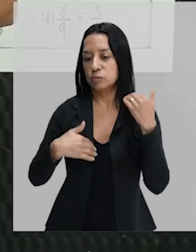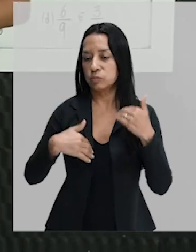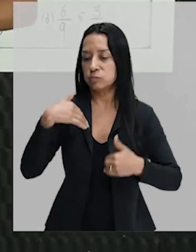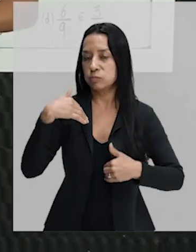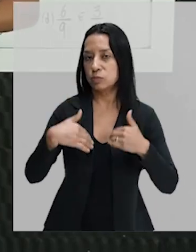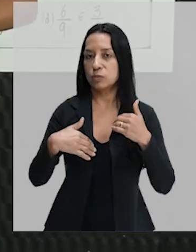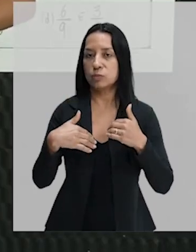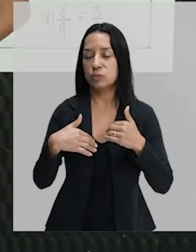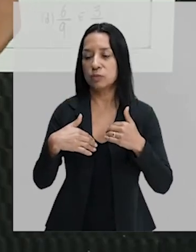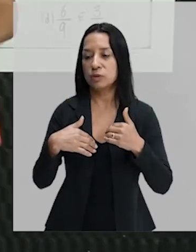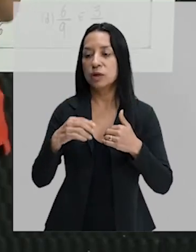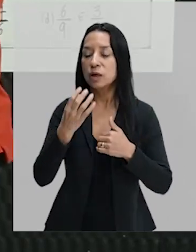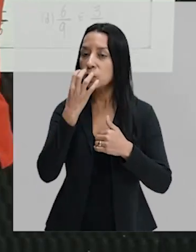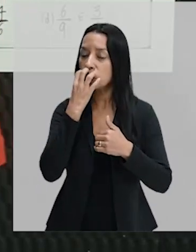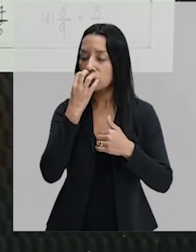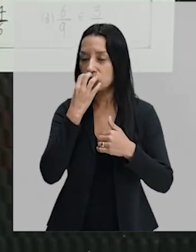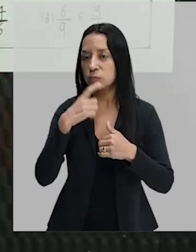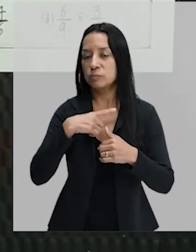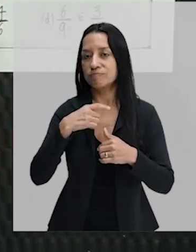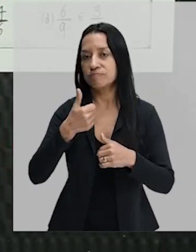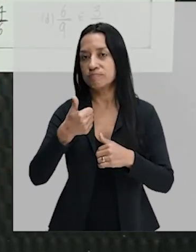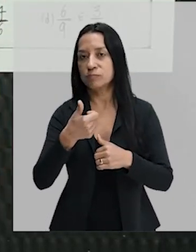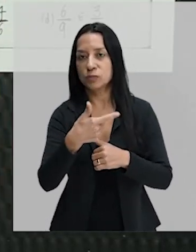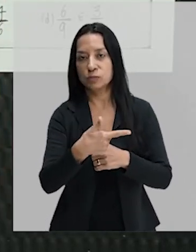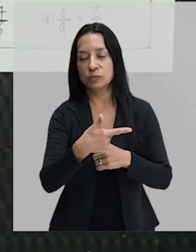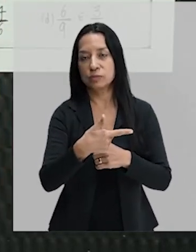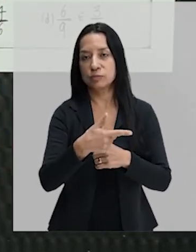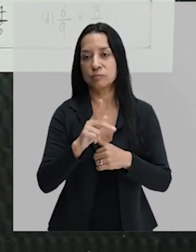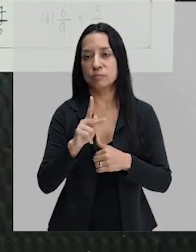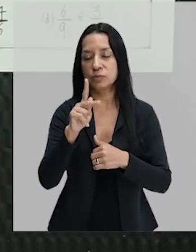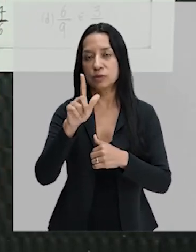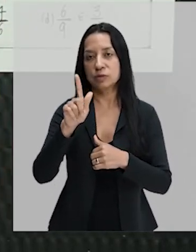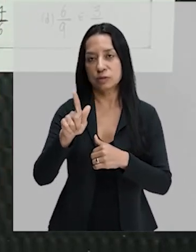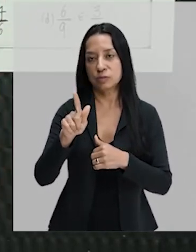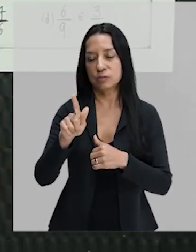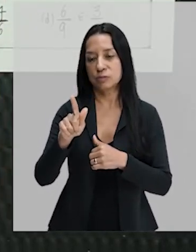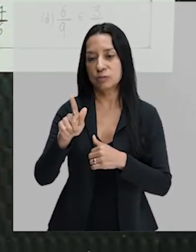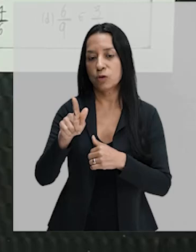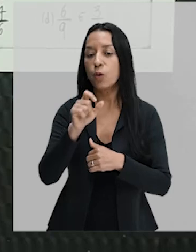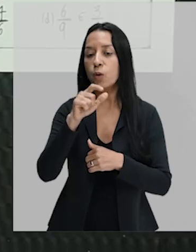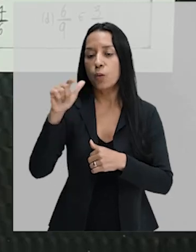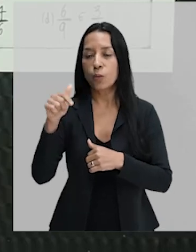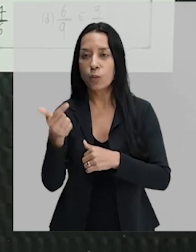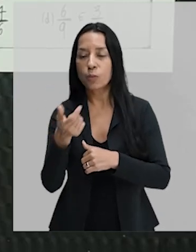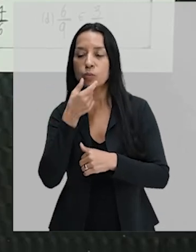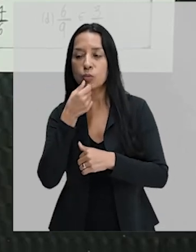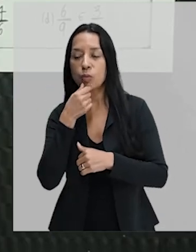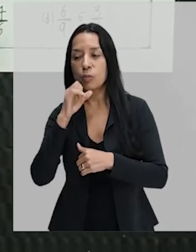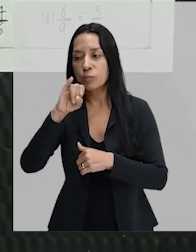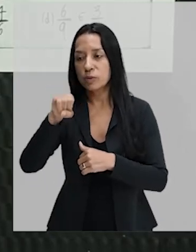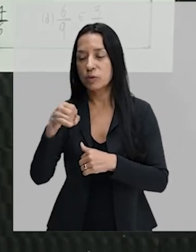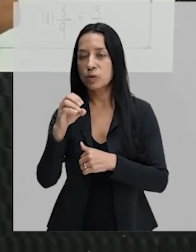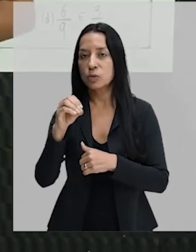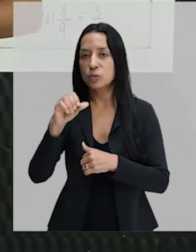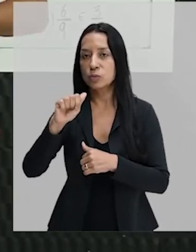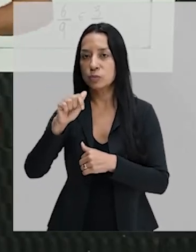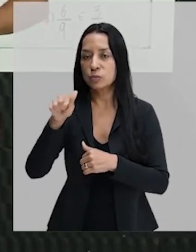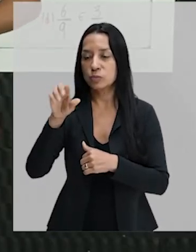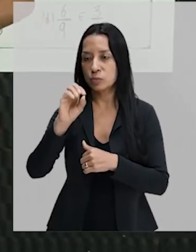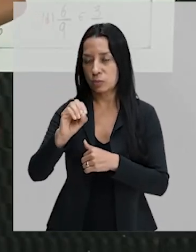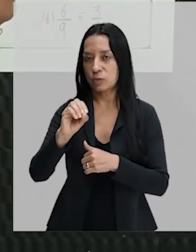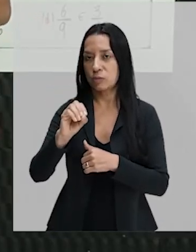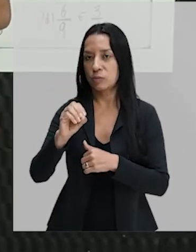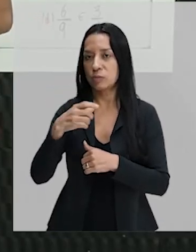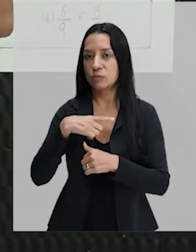quilos. Aí tem João, já João ele tem 100 quilos de massa corporal e o cão de João pesa